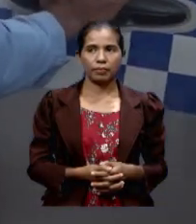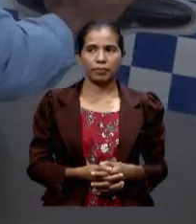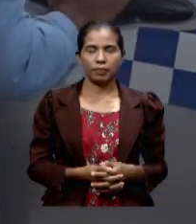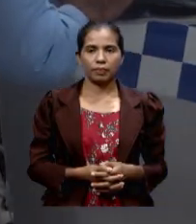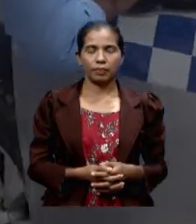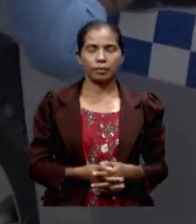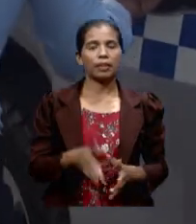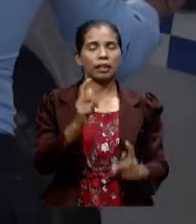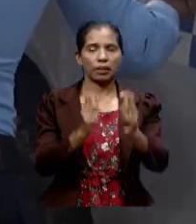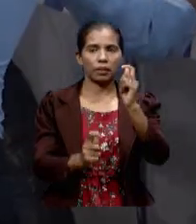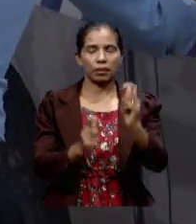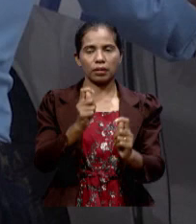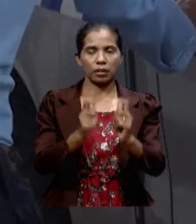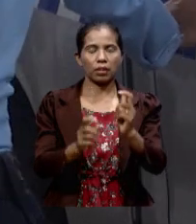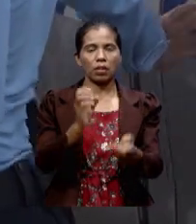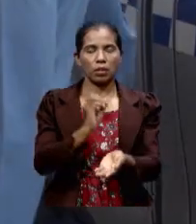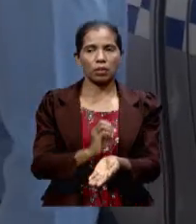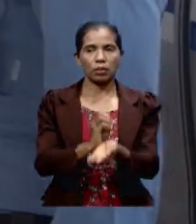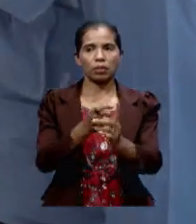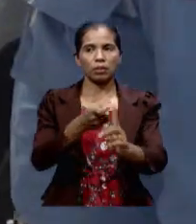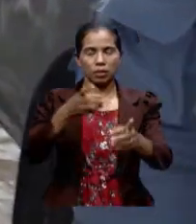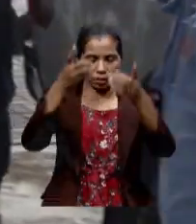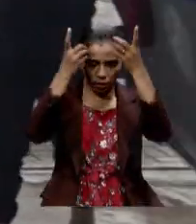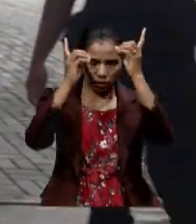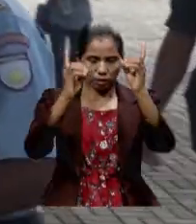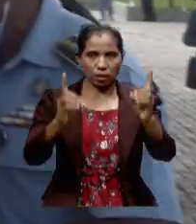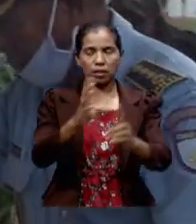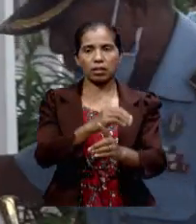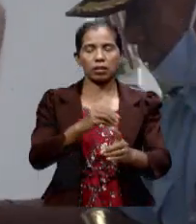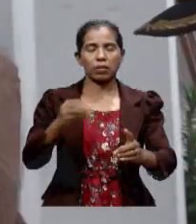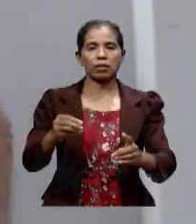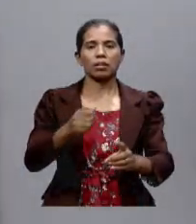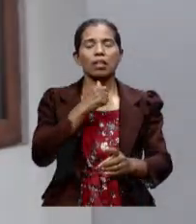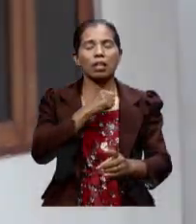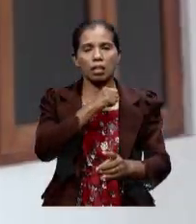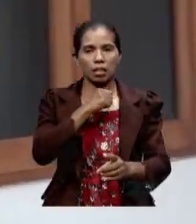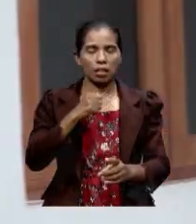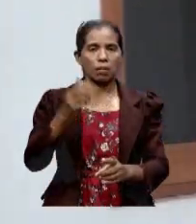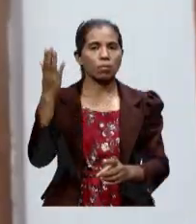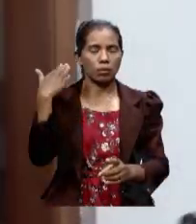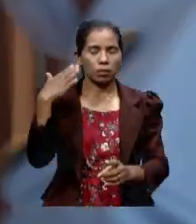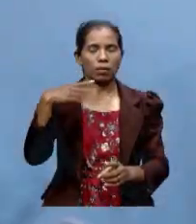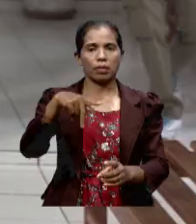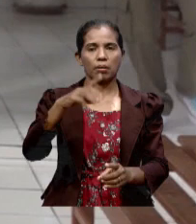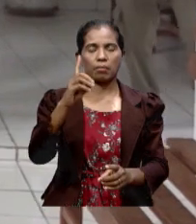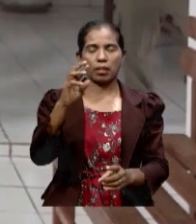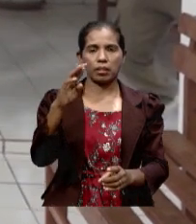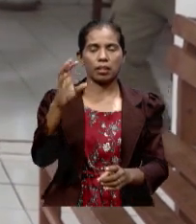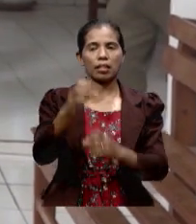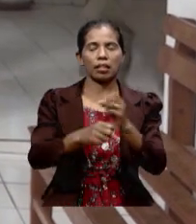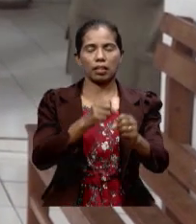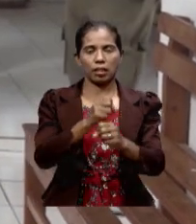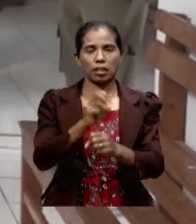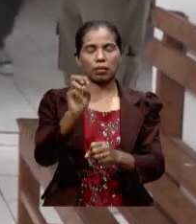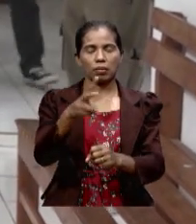Ha foi em tribunal distrital Waikusi liu si decisão final condena ex-padre Richard Dasbeck ho pena prisão tina sanur singrua tambe